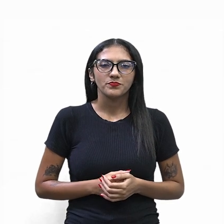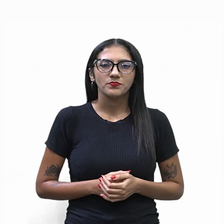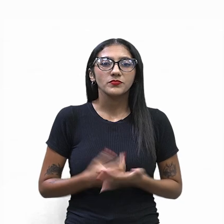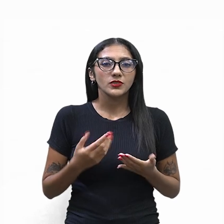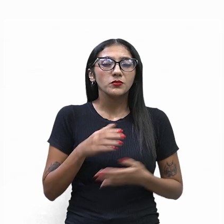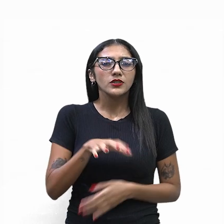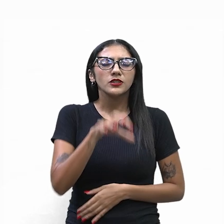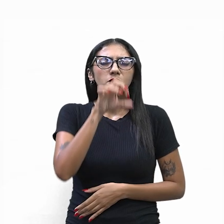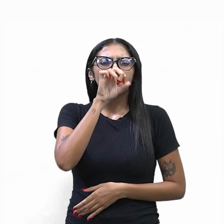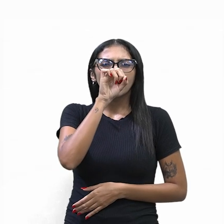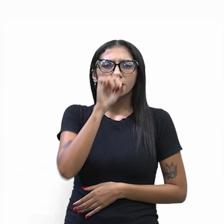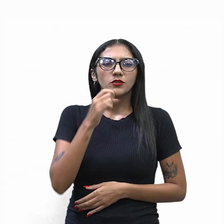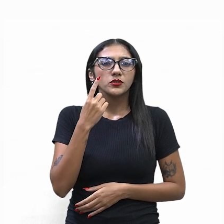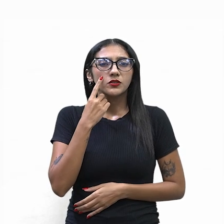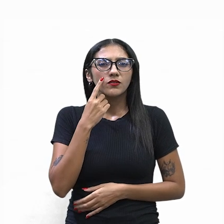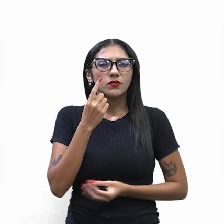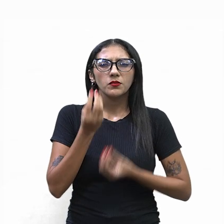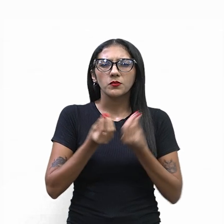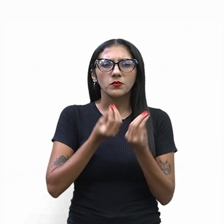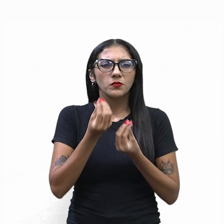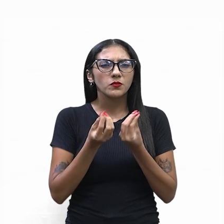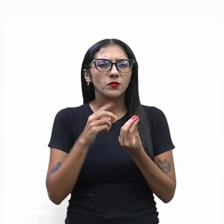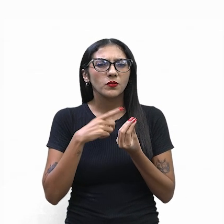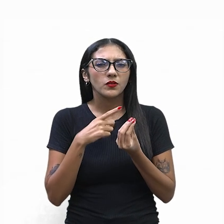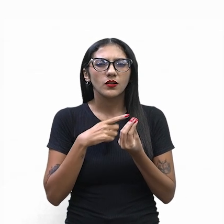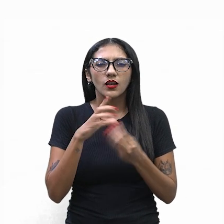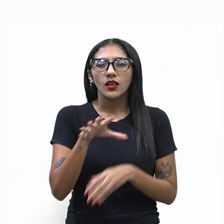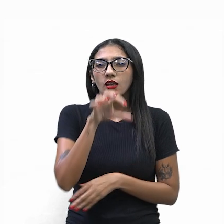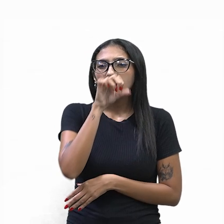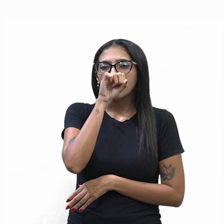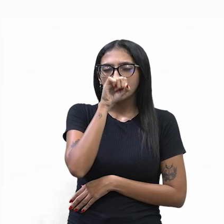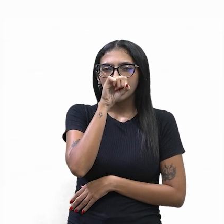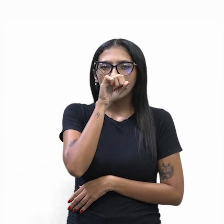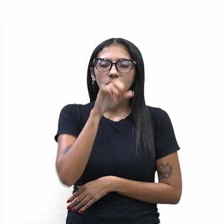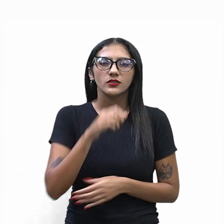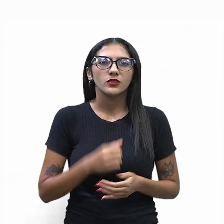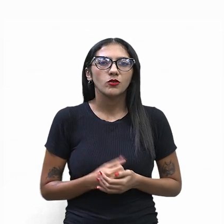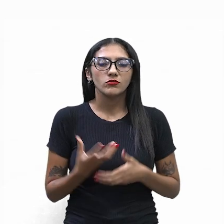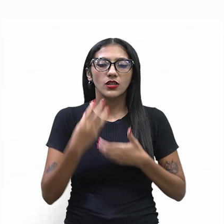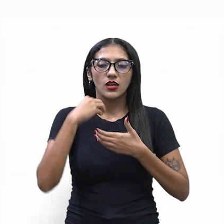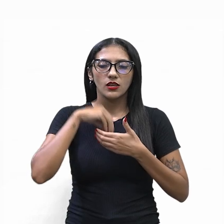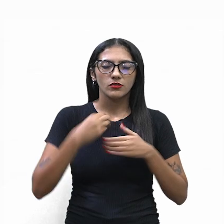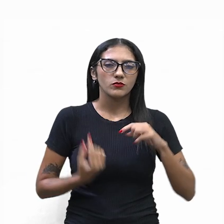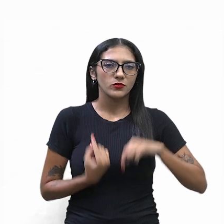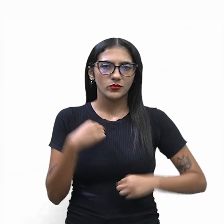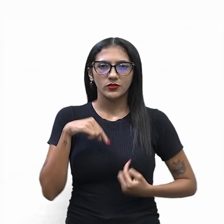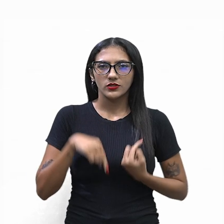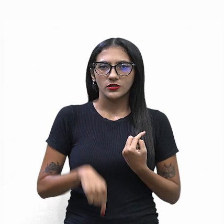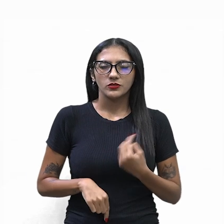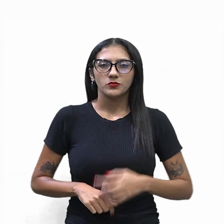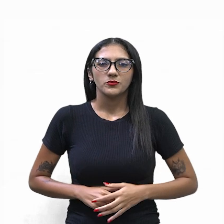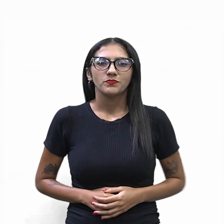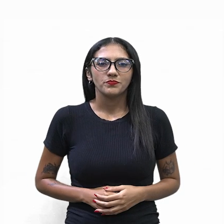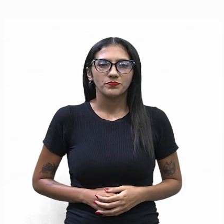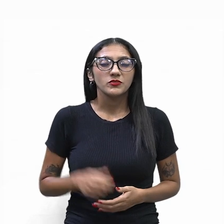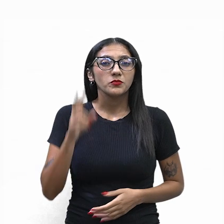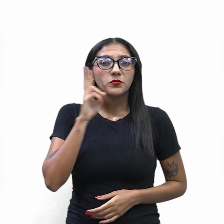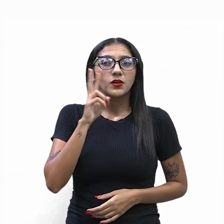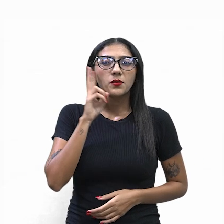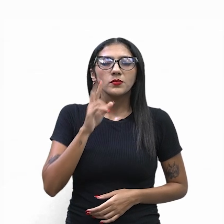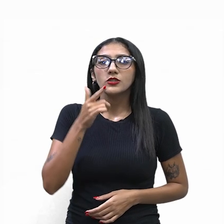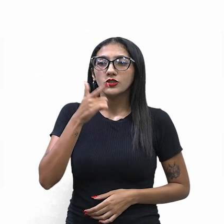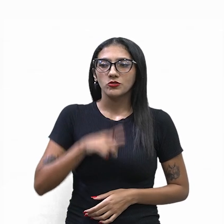vai ver um pouquinho sobre como é essa questão da respiração no nosso organismo, tá? Vamos relembrar aí que existe